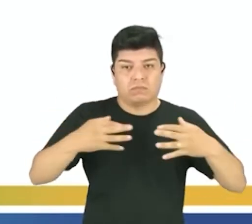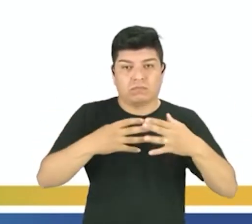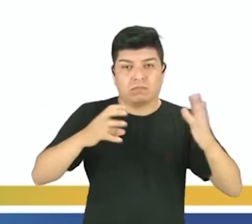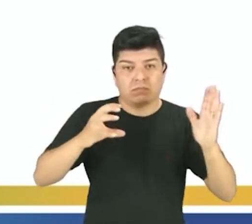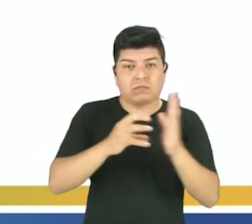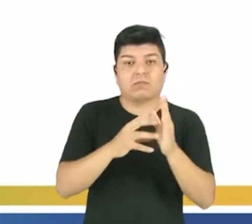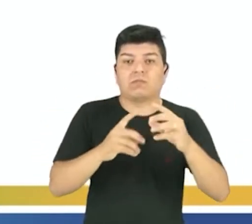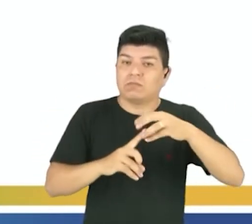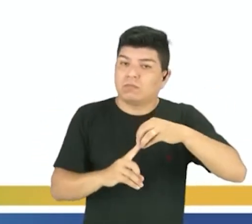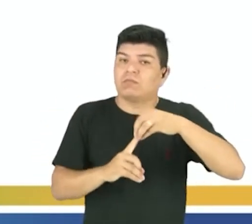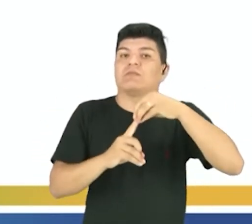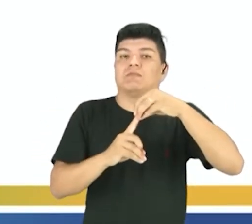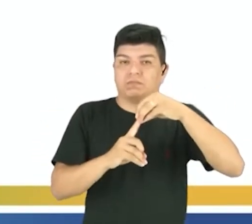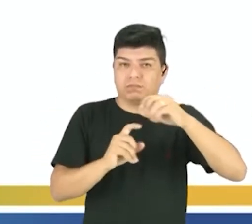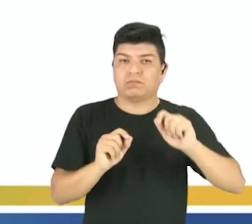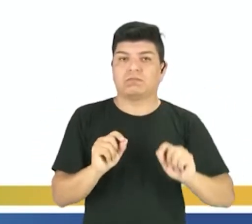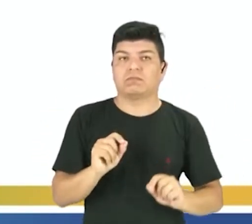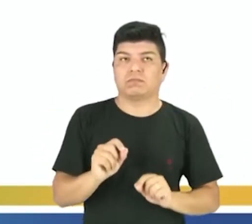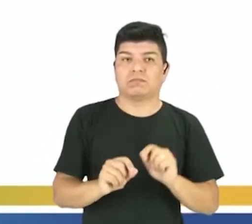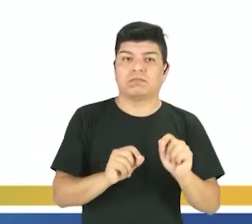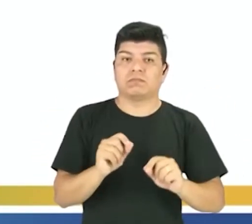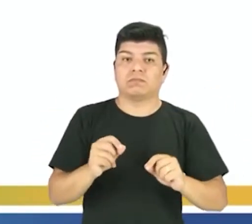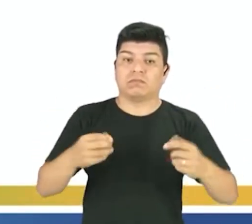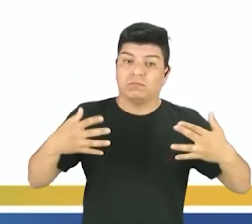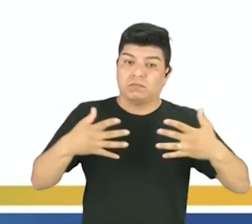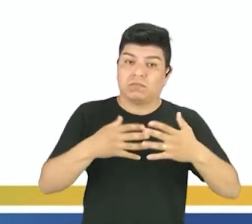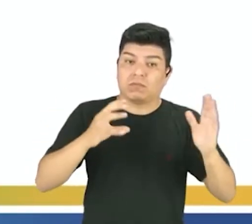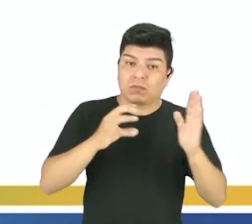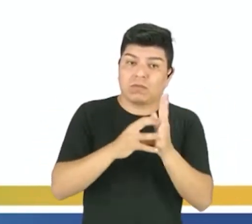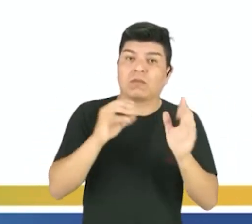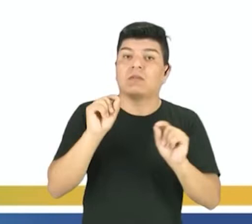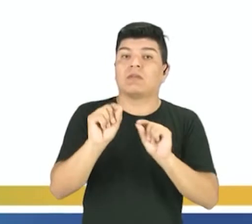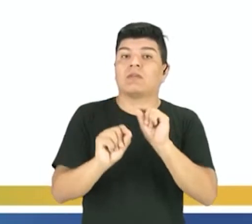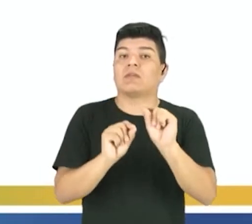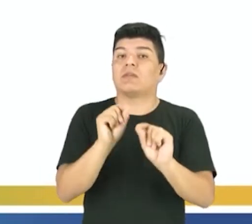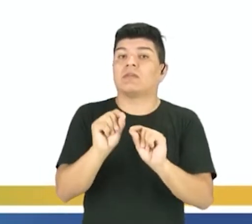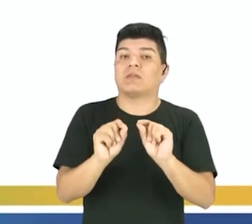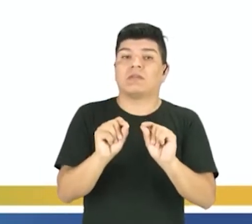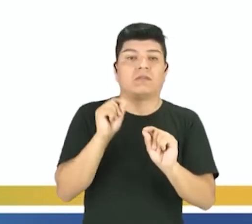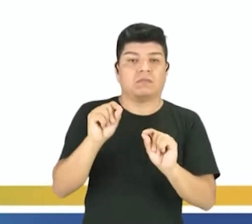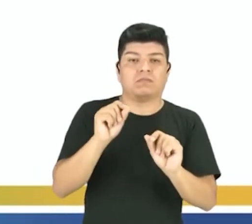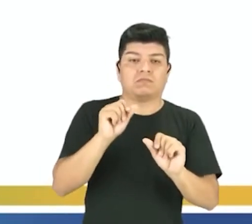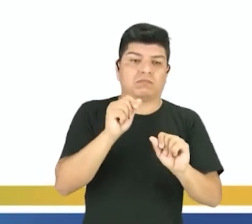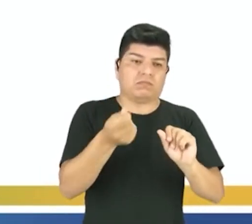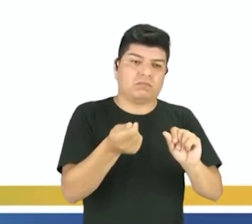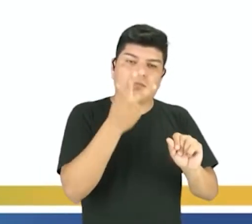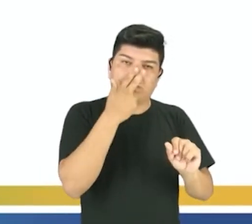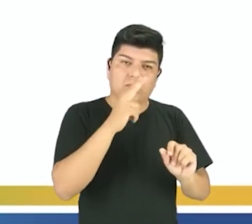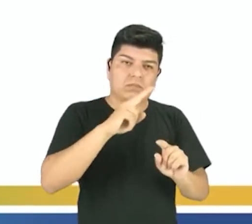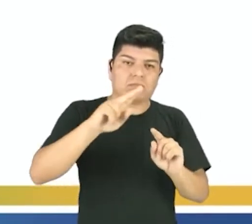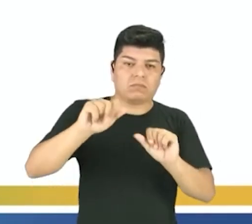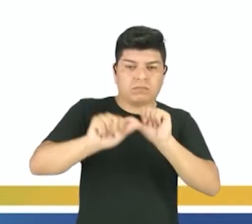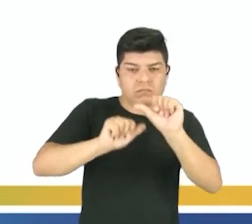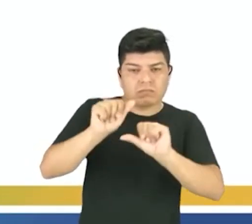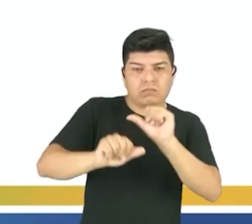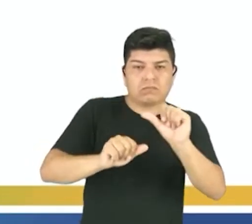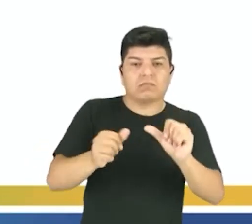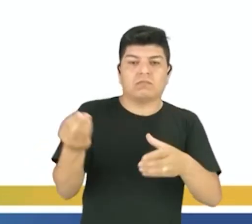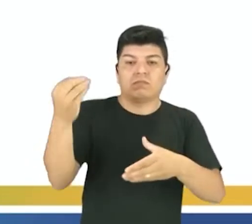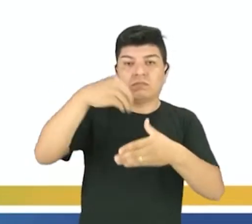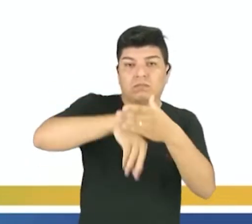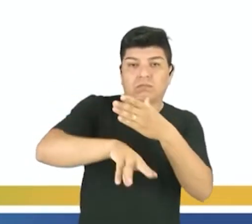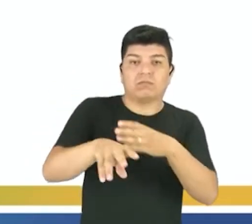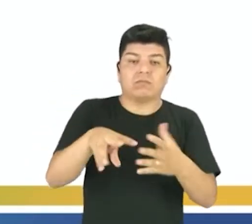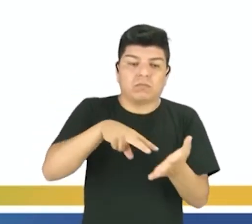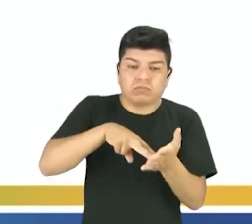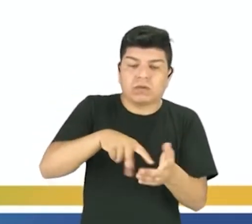né? E vamos lá, os tecidos permanentes, eles vão ter praticamente as funções de revestimento, condução, preenchimento, sustentação,